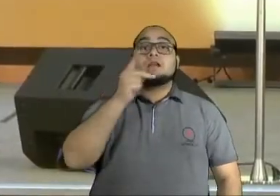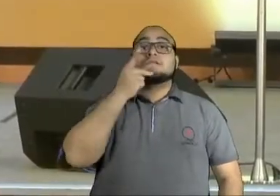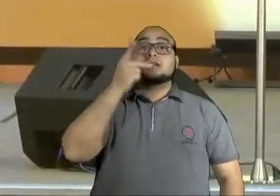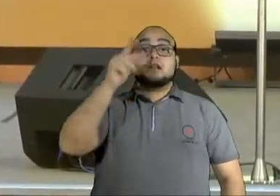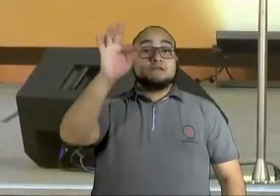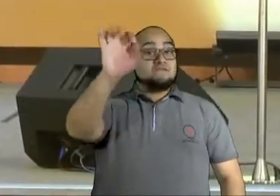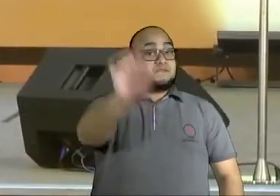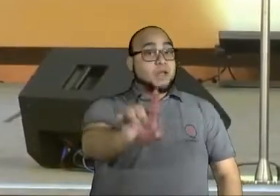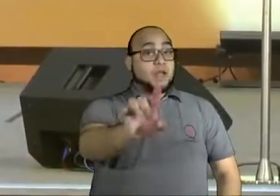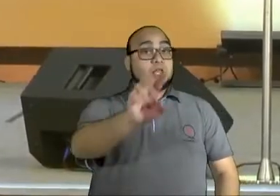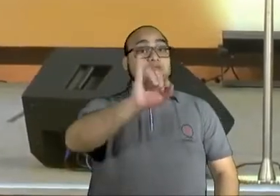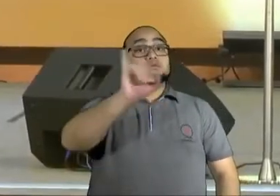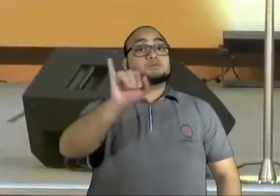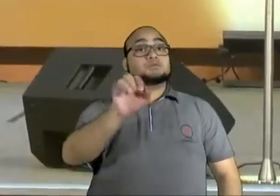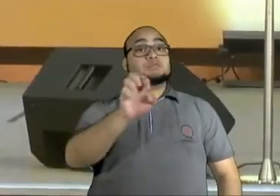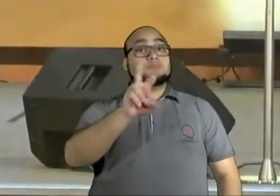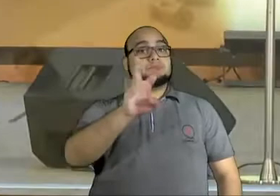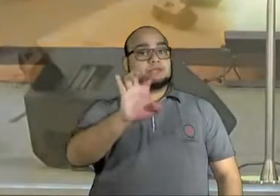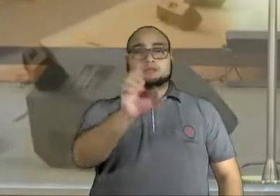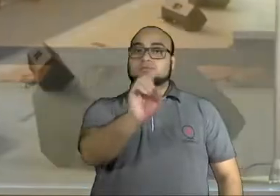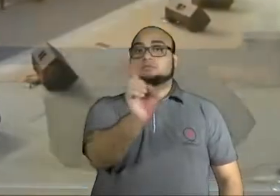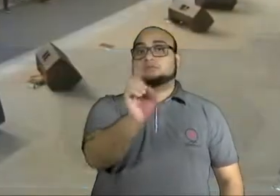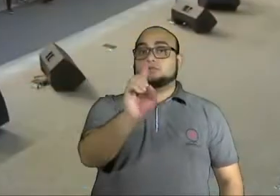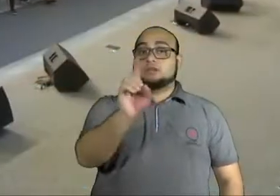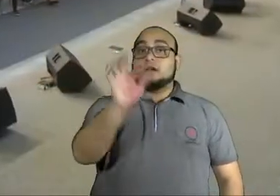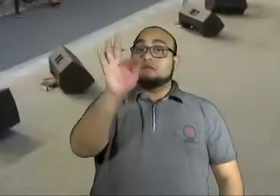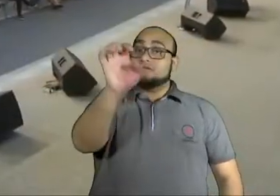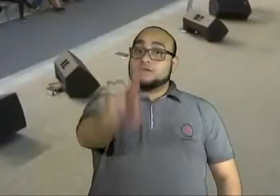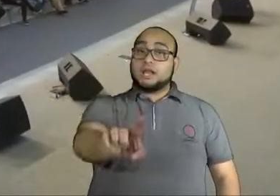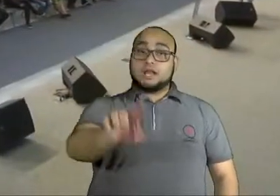Senhor. Aí ele disse assim: então, filho do homem,